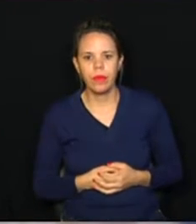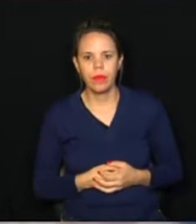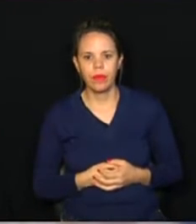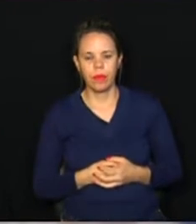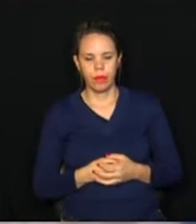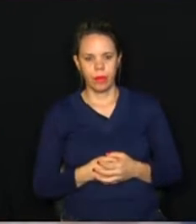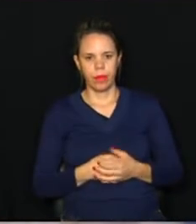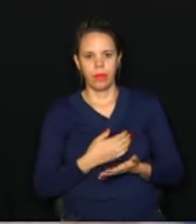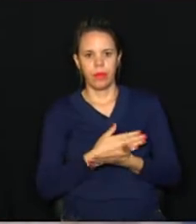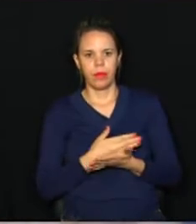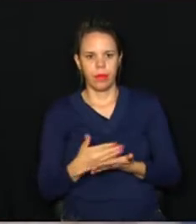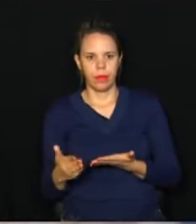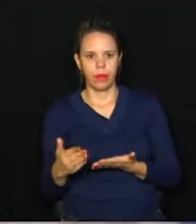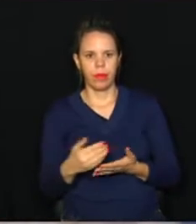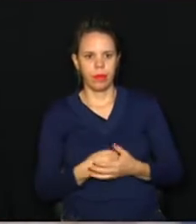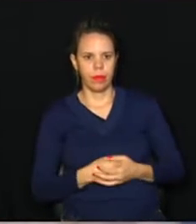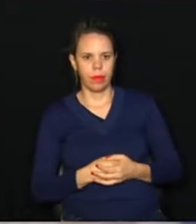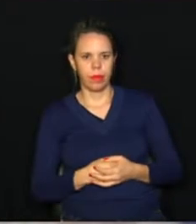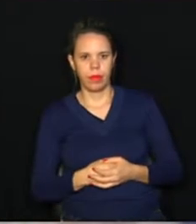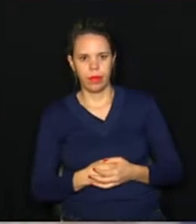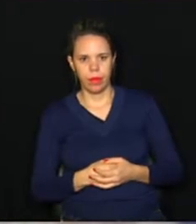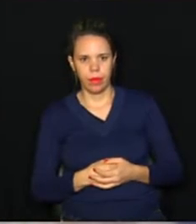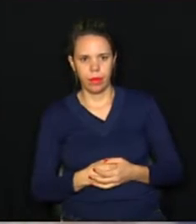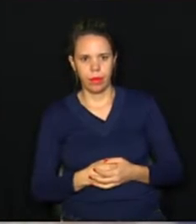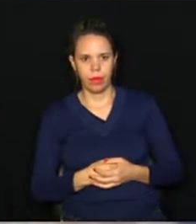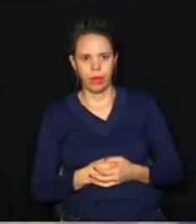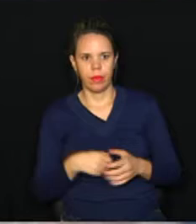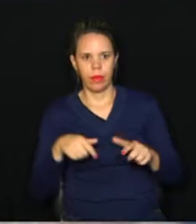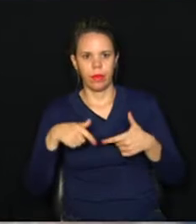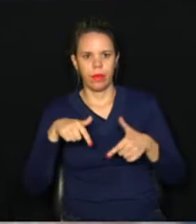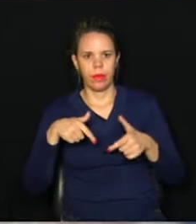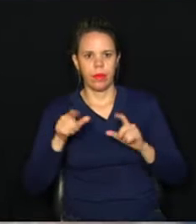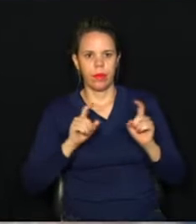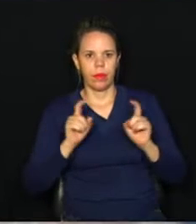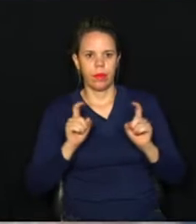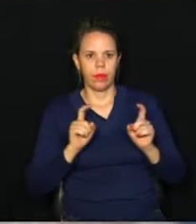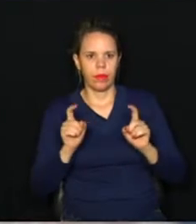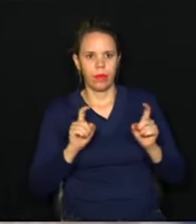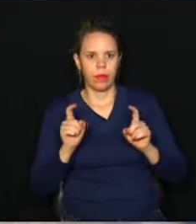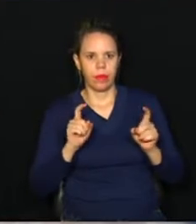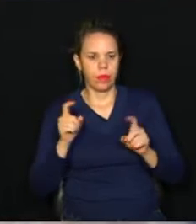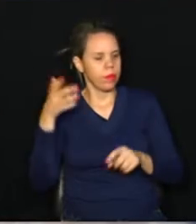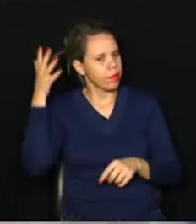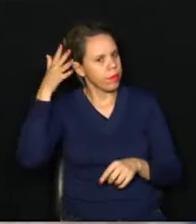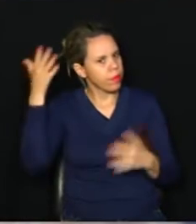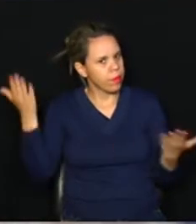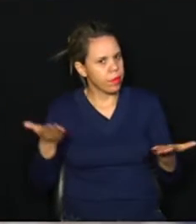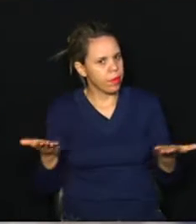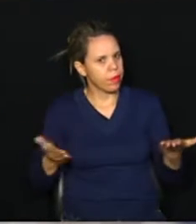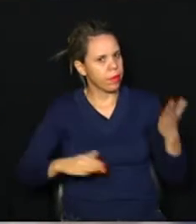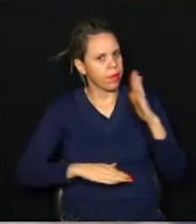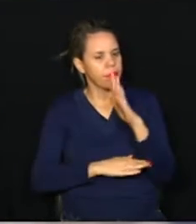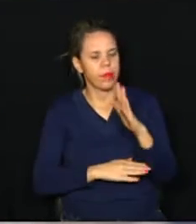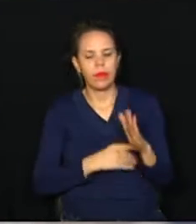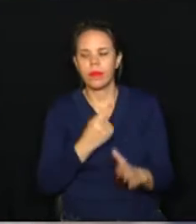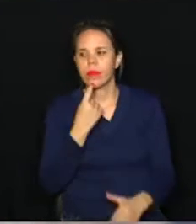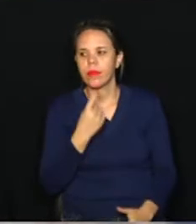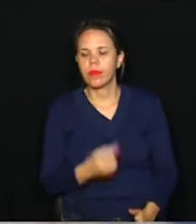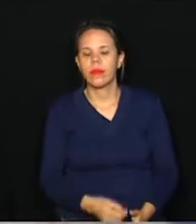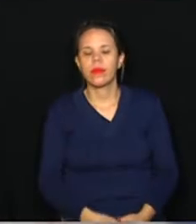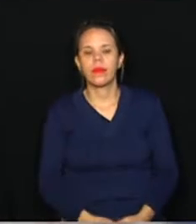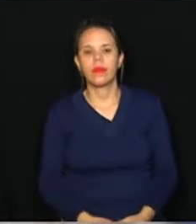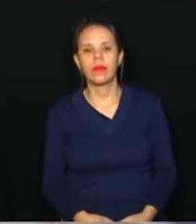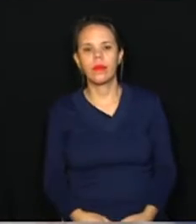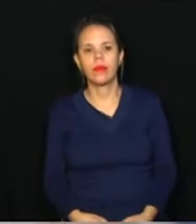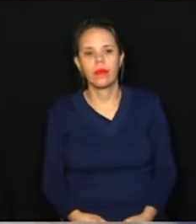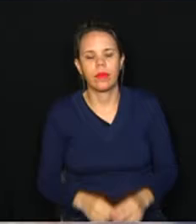Quero aqui dar início à atividade que nós realizamos no dia de hoje aqui na Câmara Municipal de Campinas, que é um